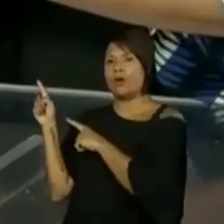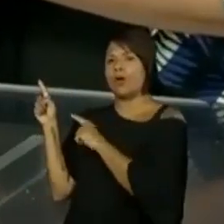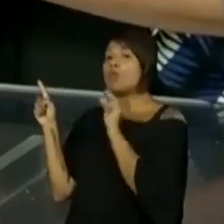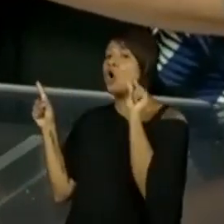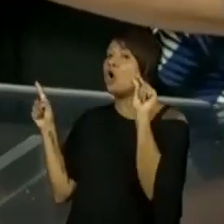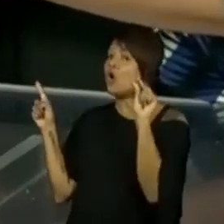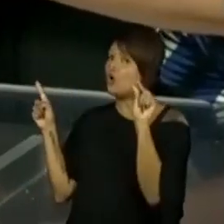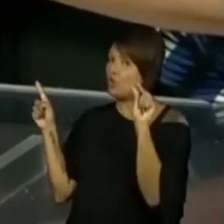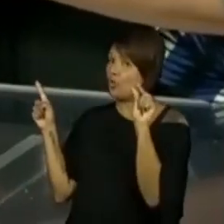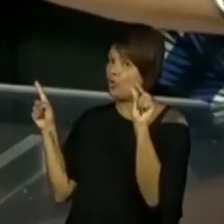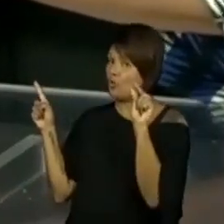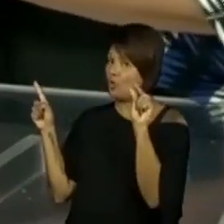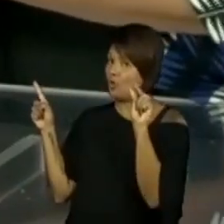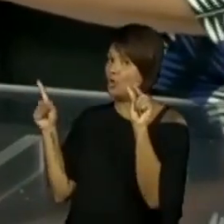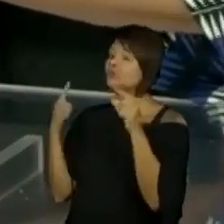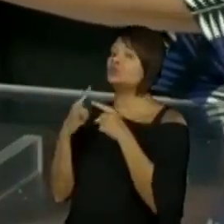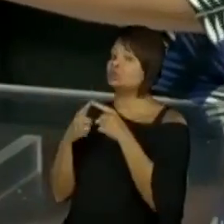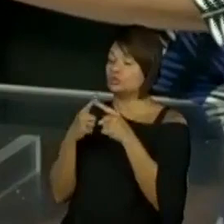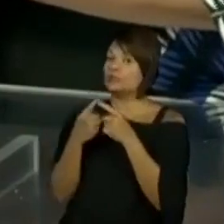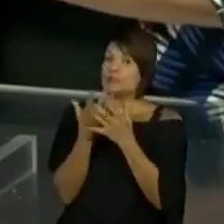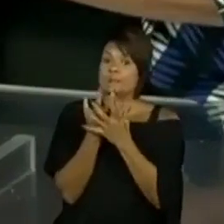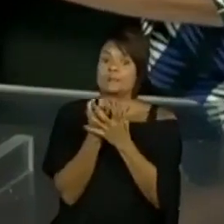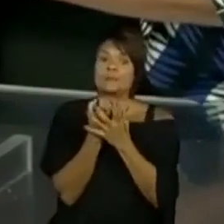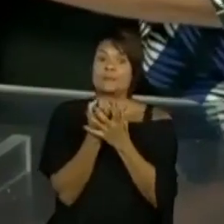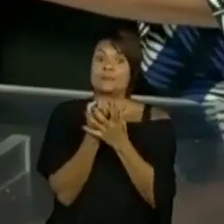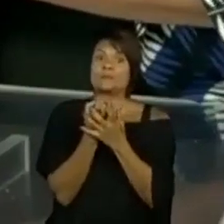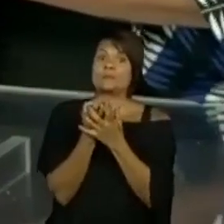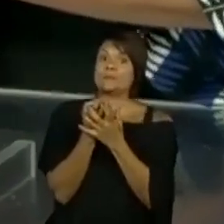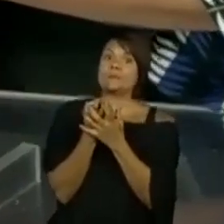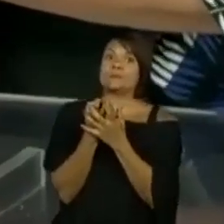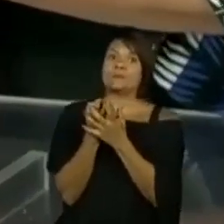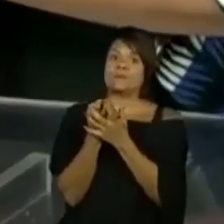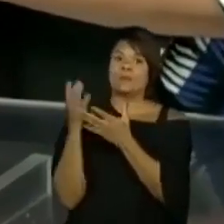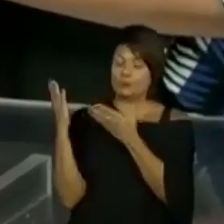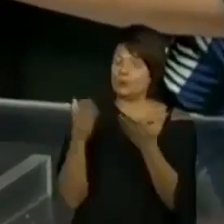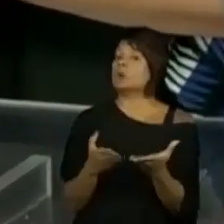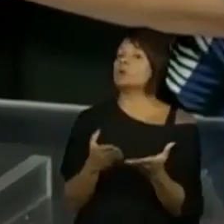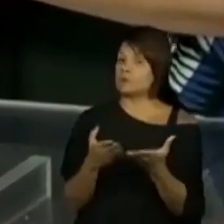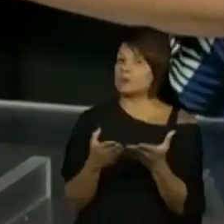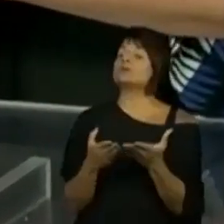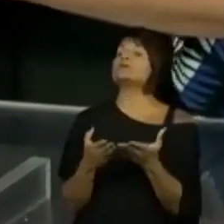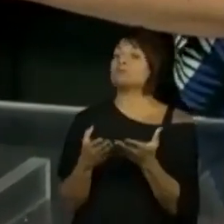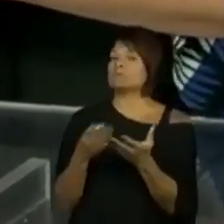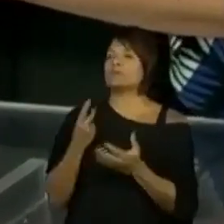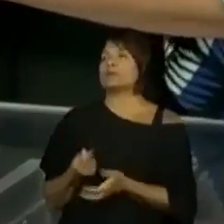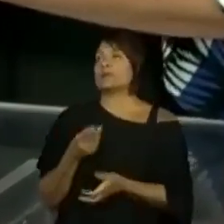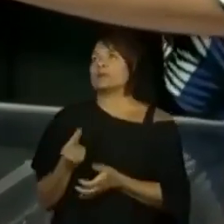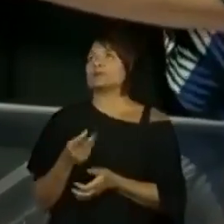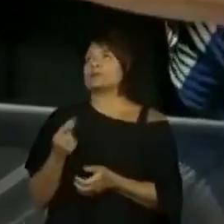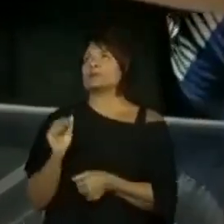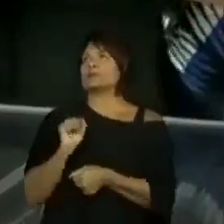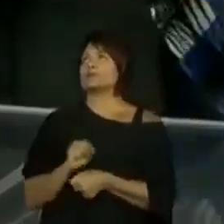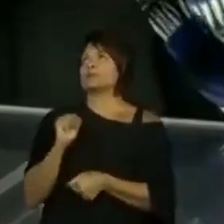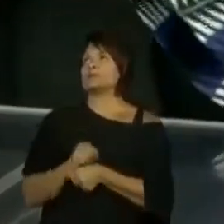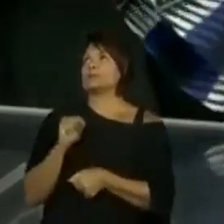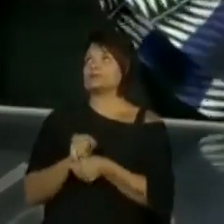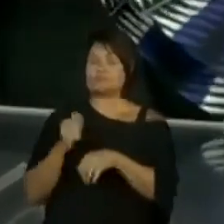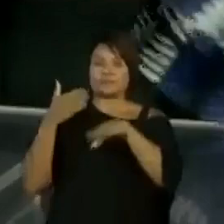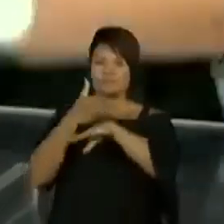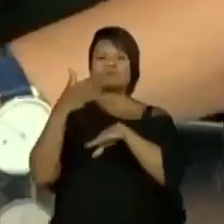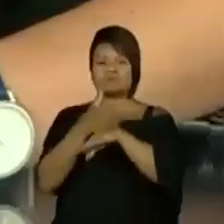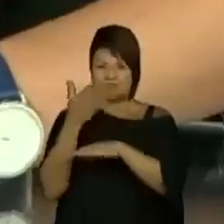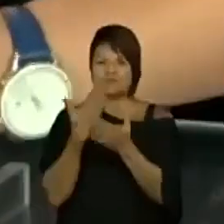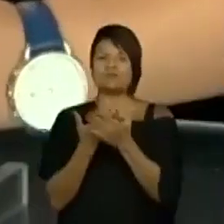pouquinho de água. Como essa terra que eu trouxe, ela está bem seca, ela já ficou muito tempo esperando para vir aqui participar da